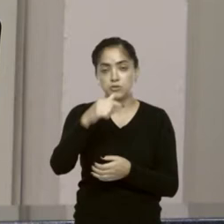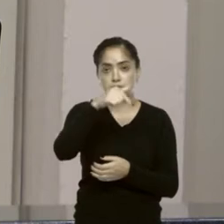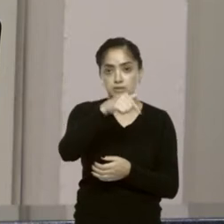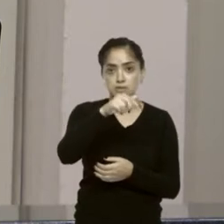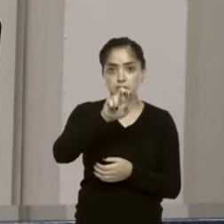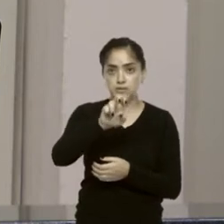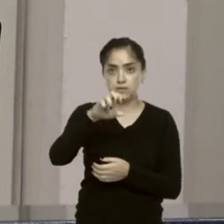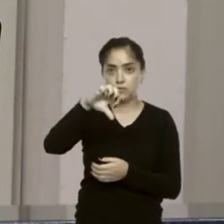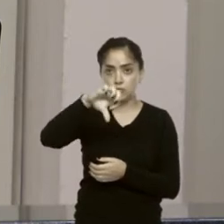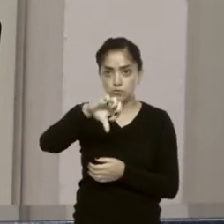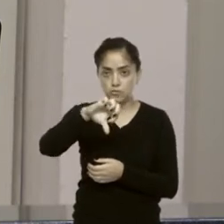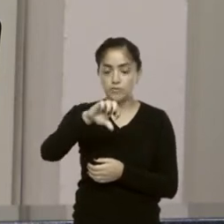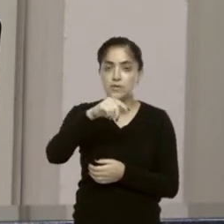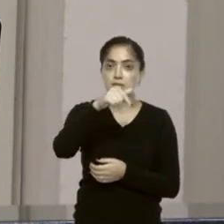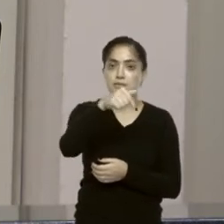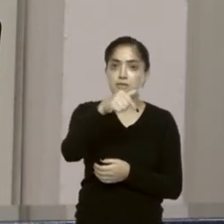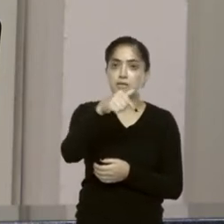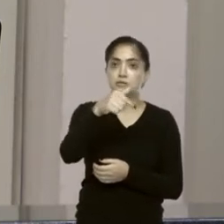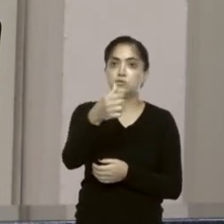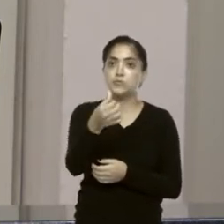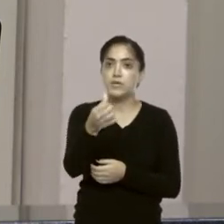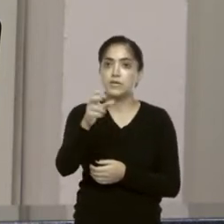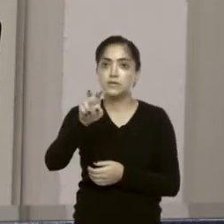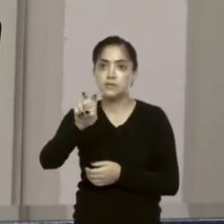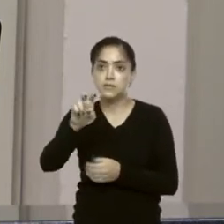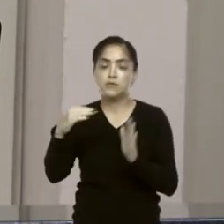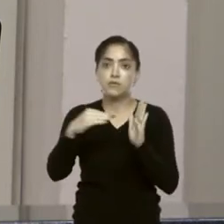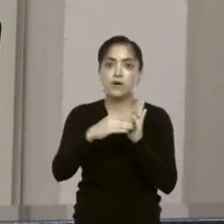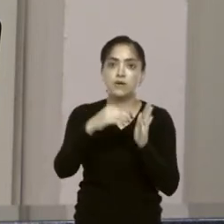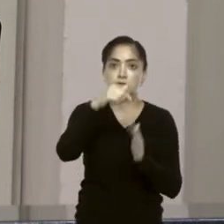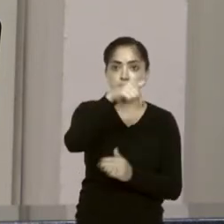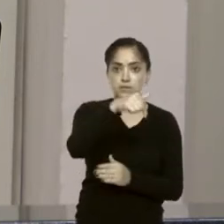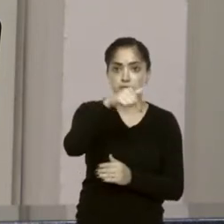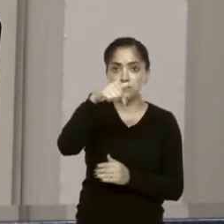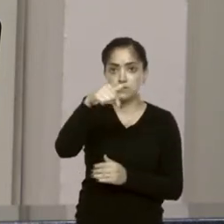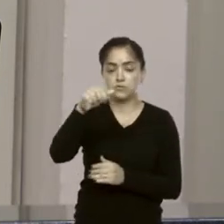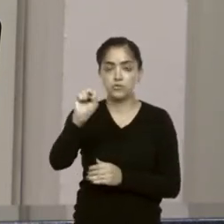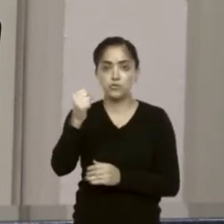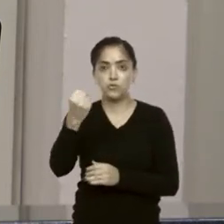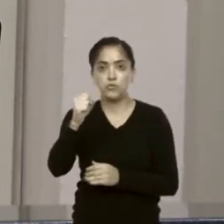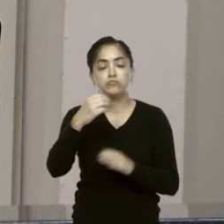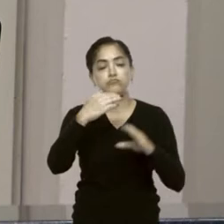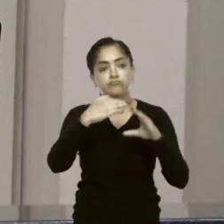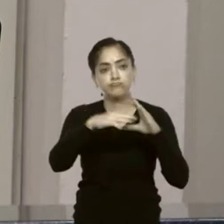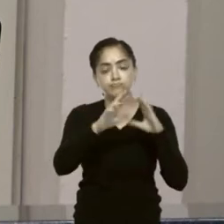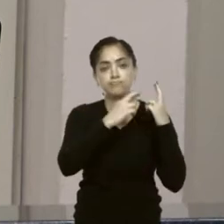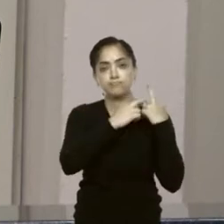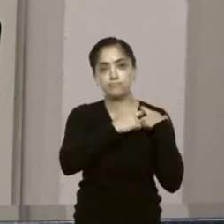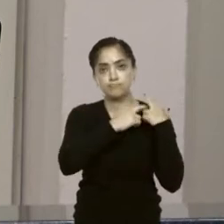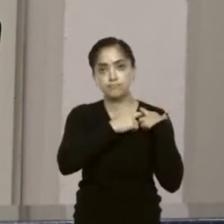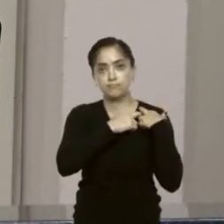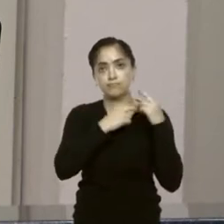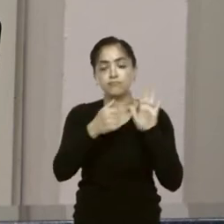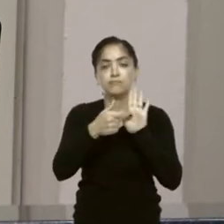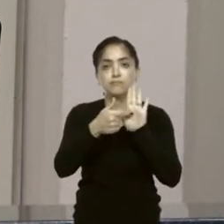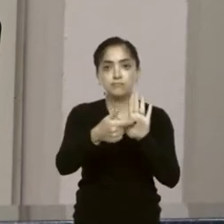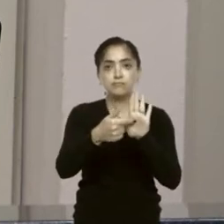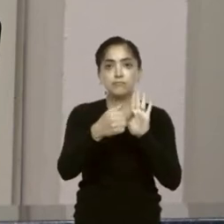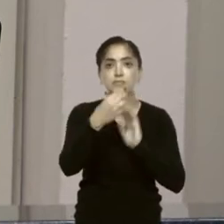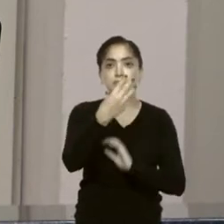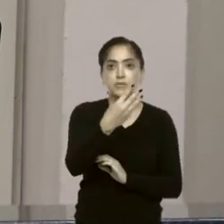759 e 765 a 778 e comunicou que encaminhará aos destinatários as indicações